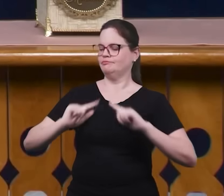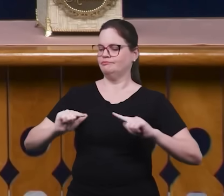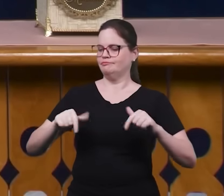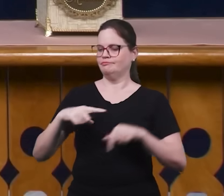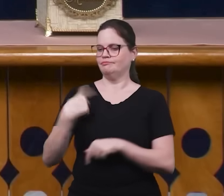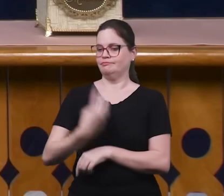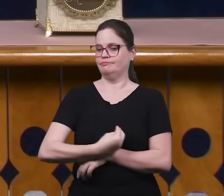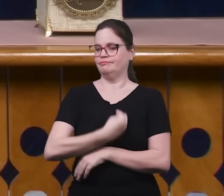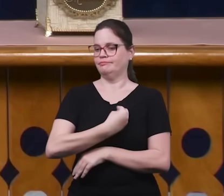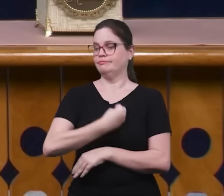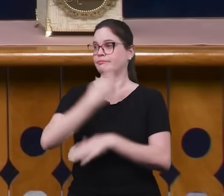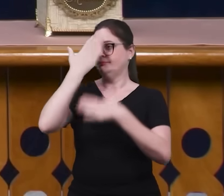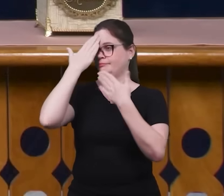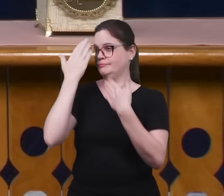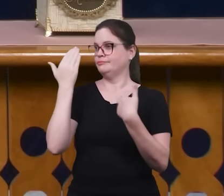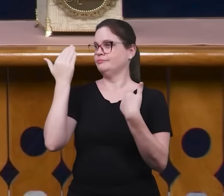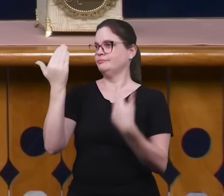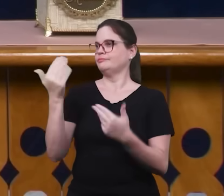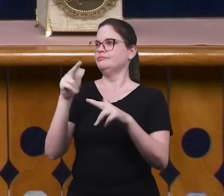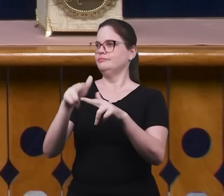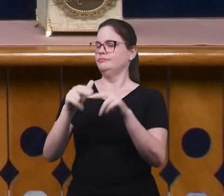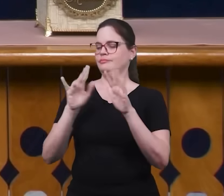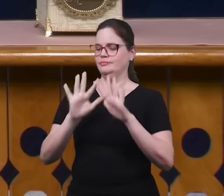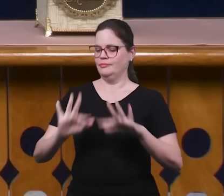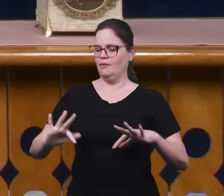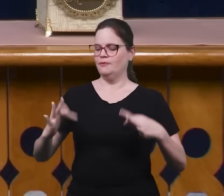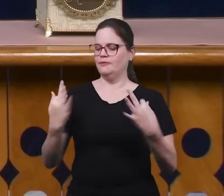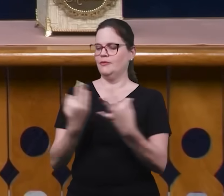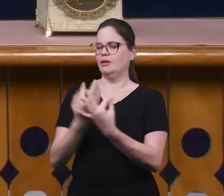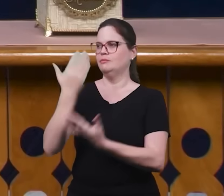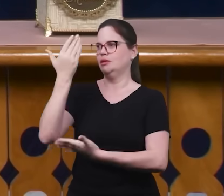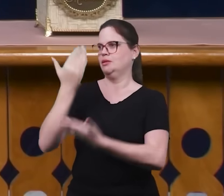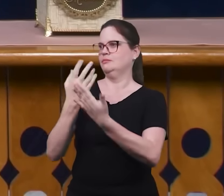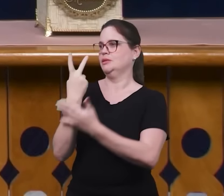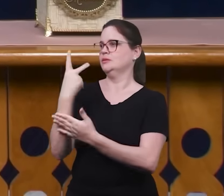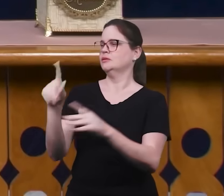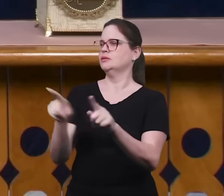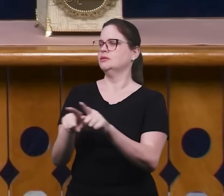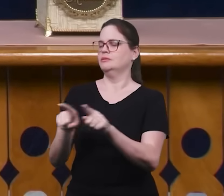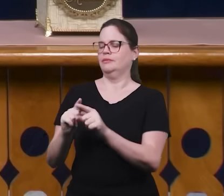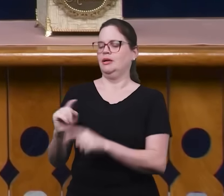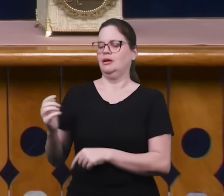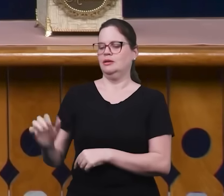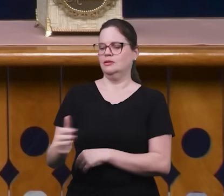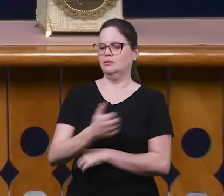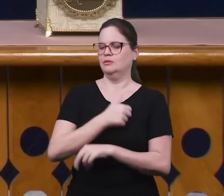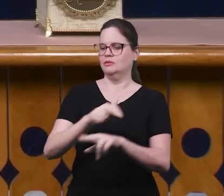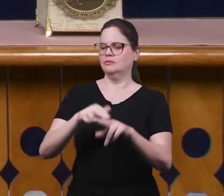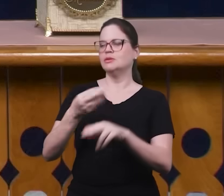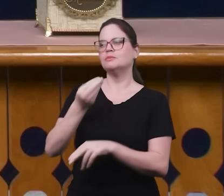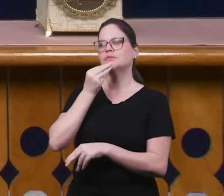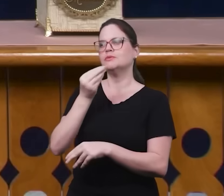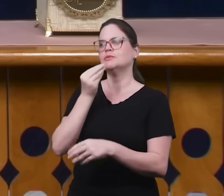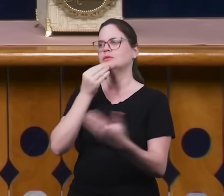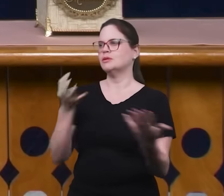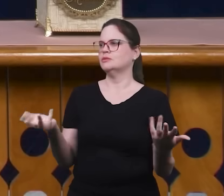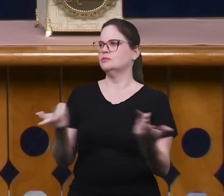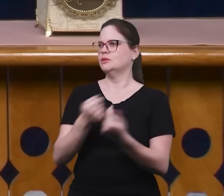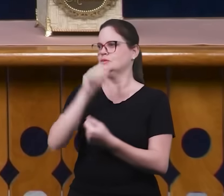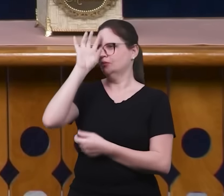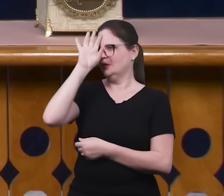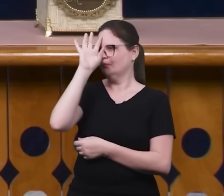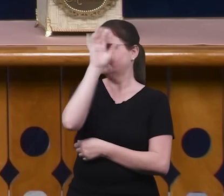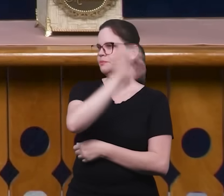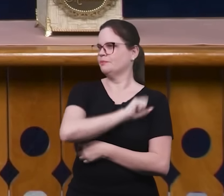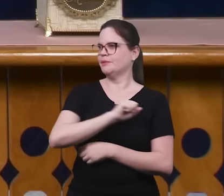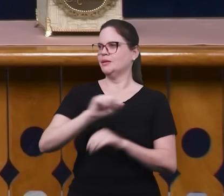meio. Agradecemos pela nossa família na Tua presença e Te adoramos por mais uma oportunidade